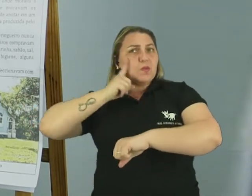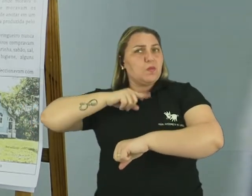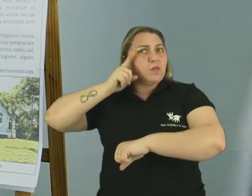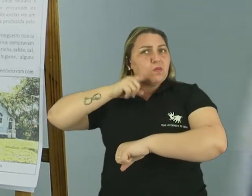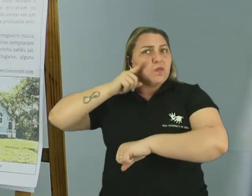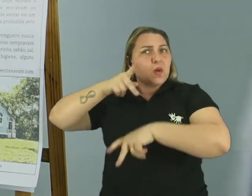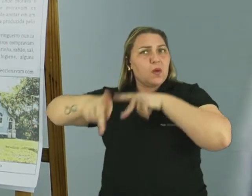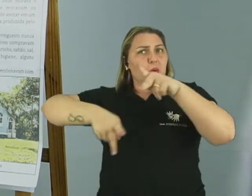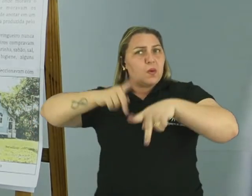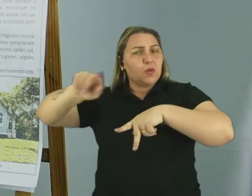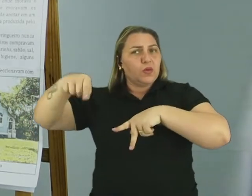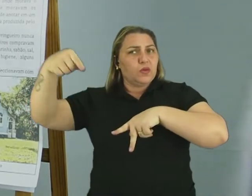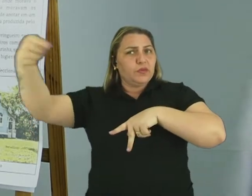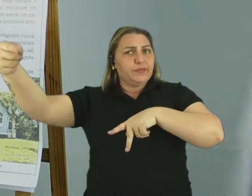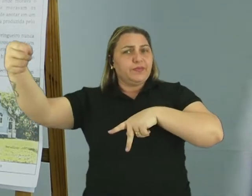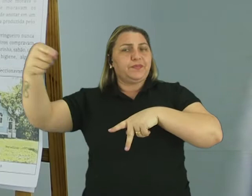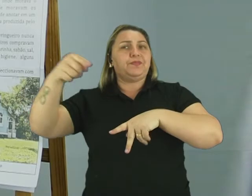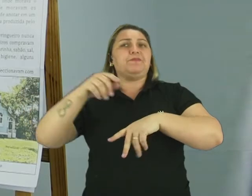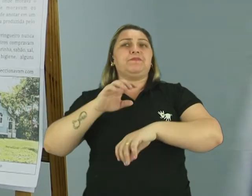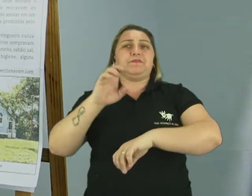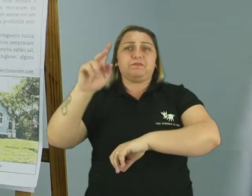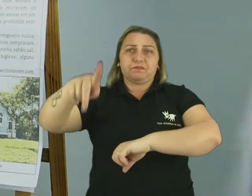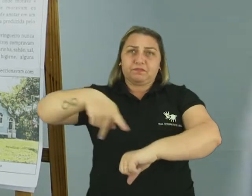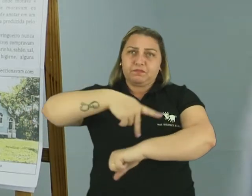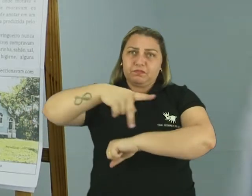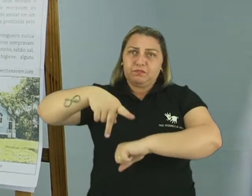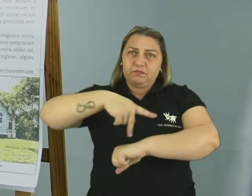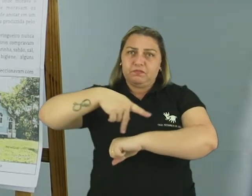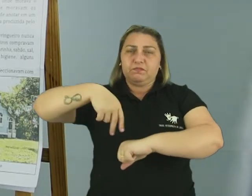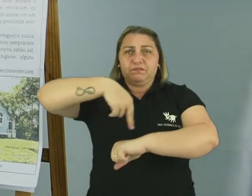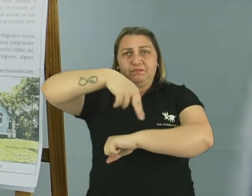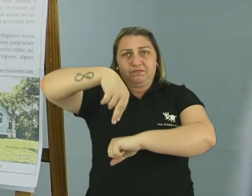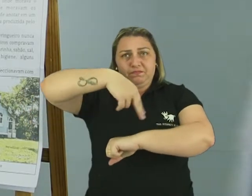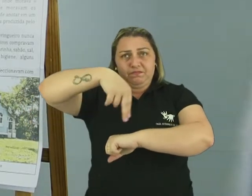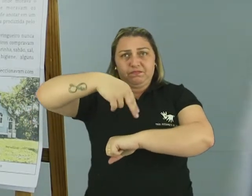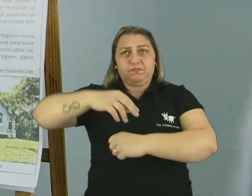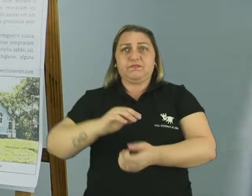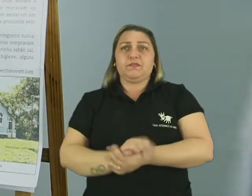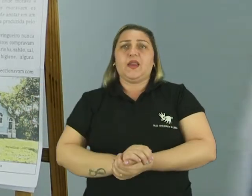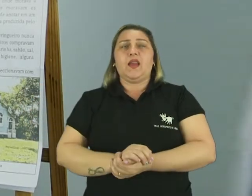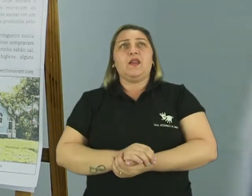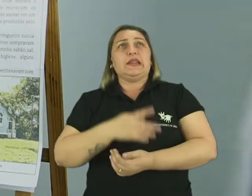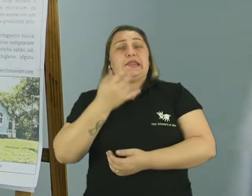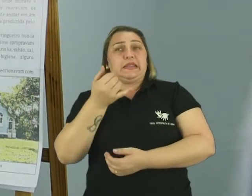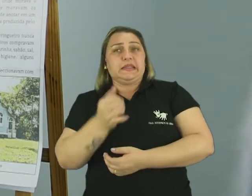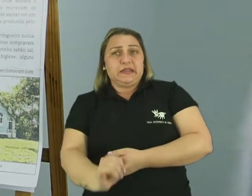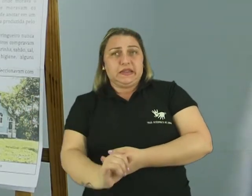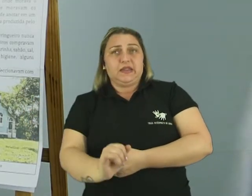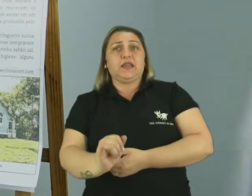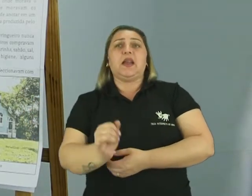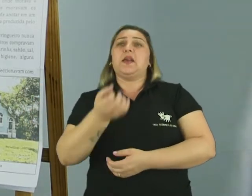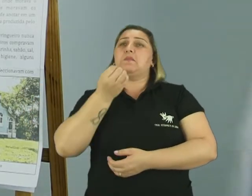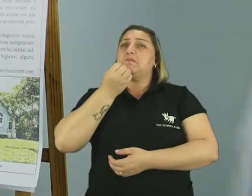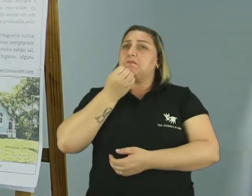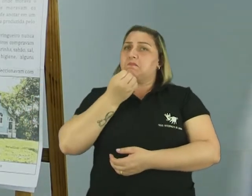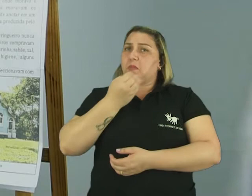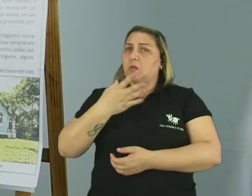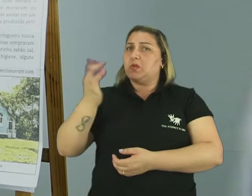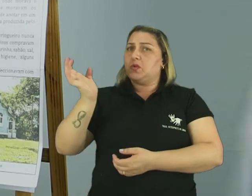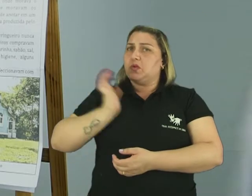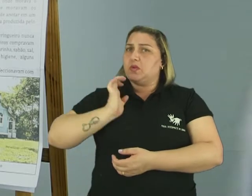pelo povo de fora, pelo povo de outro país, de outra nação. Então eles falaram assim, se esse negócio está dando